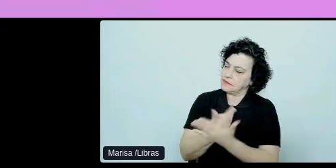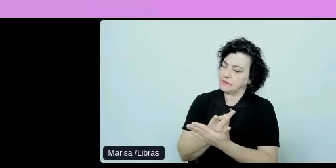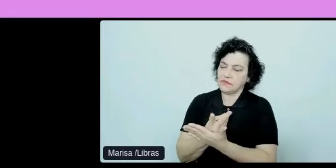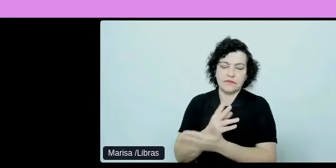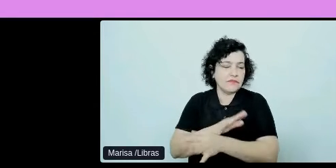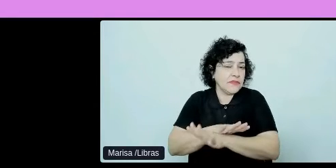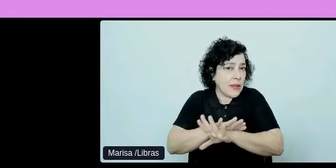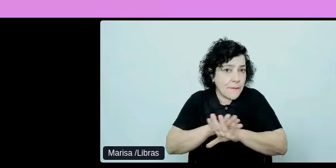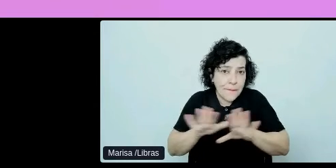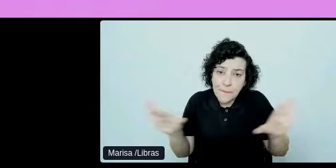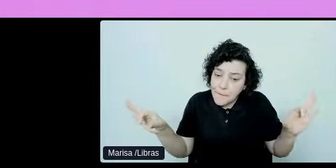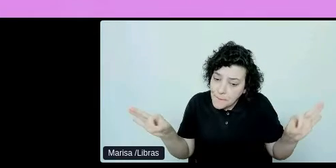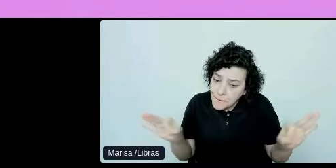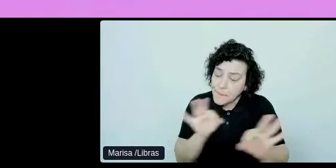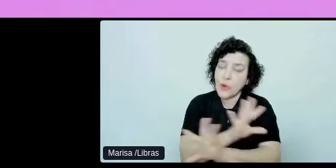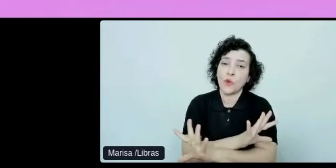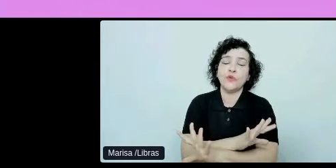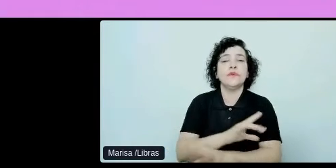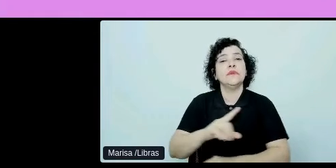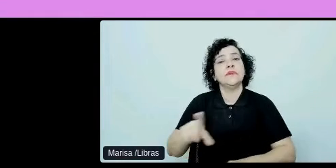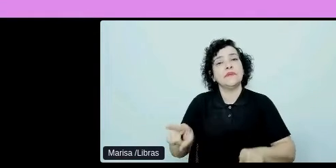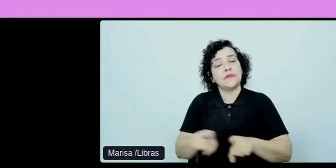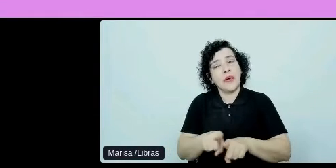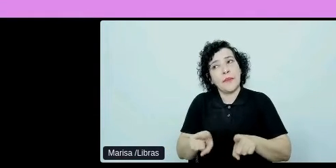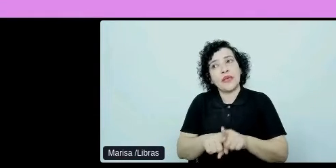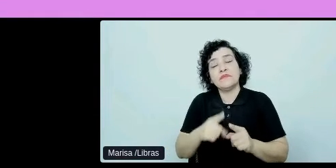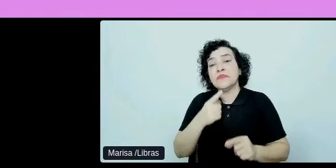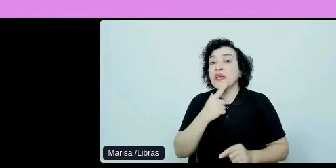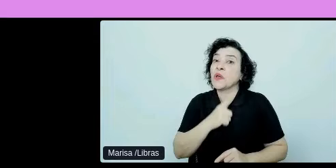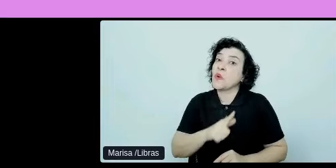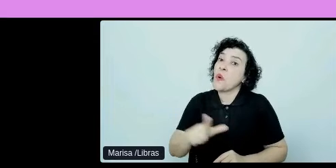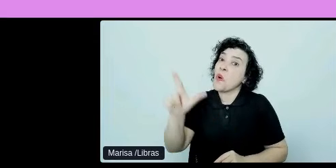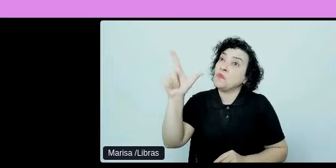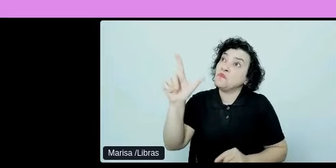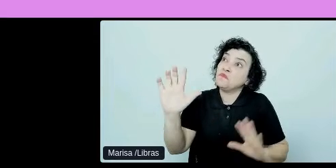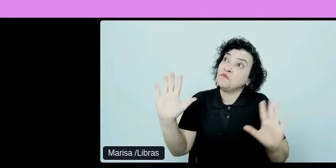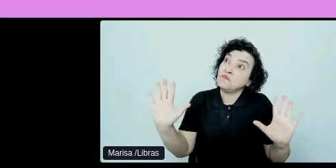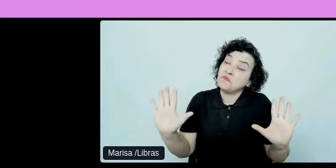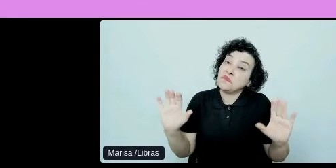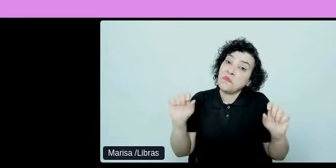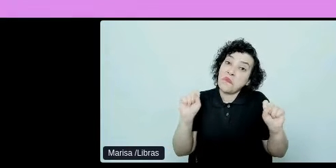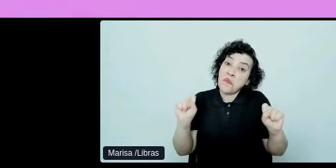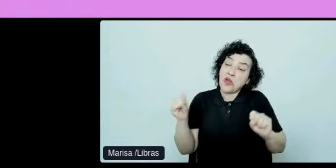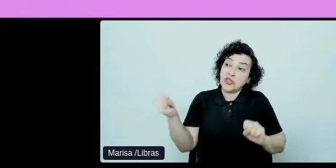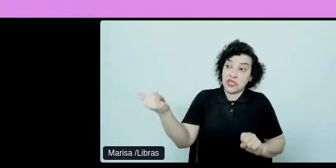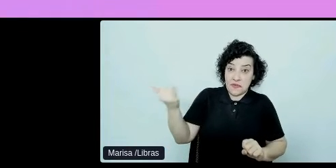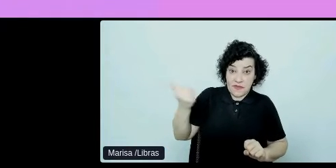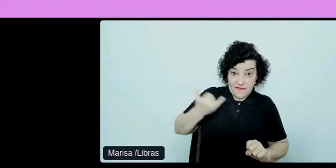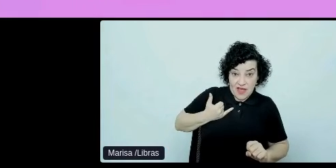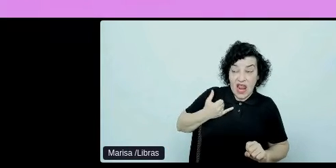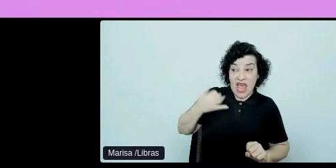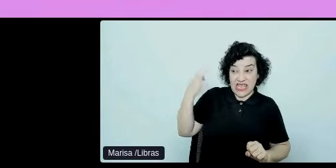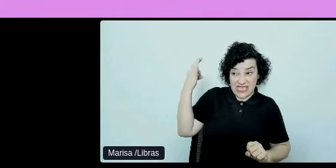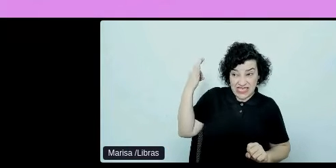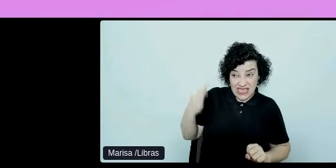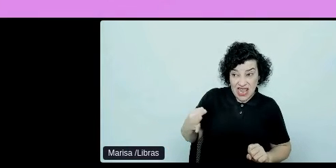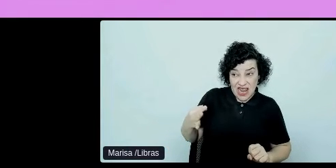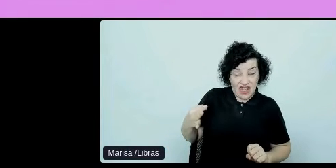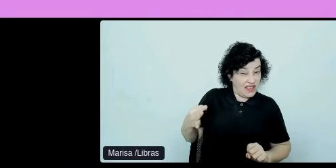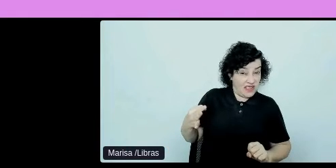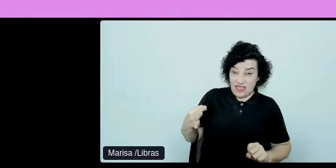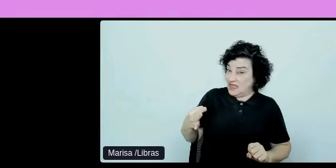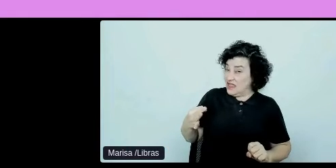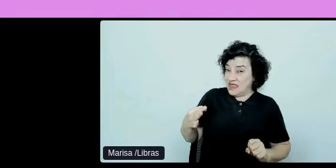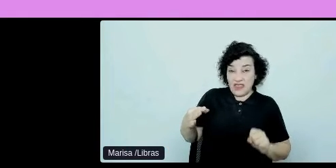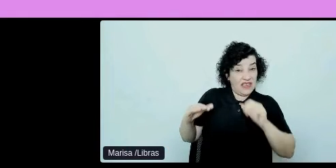isso. E existem outras coisas que você pode me dizer que aquilo é certo e que se eu não concordo, se eu acredito